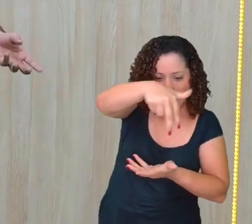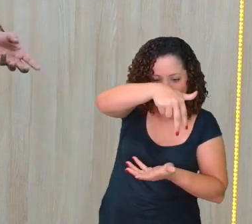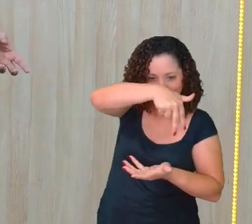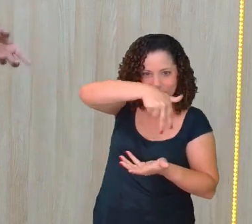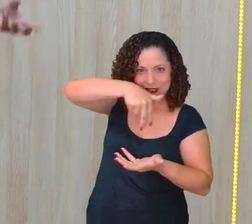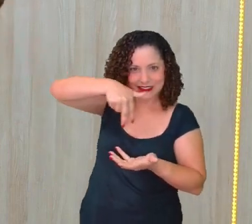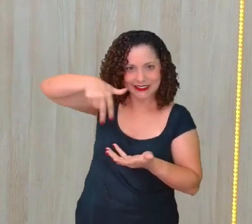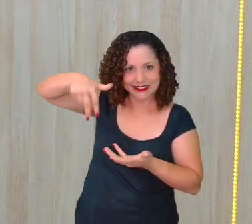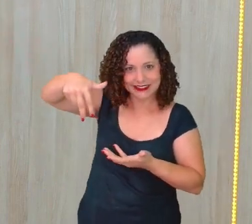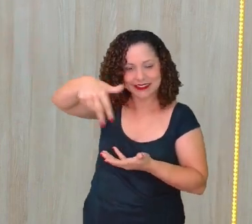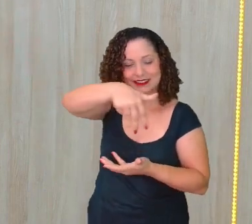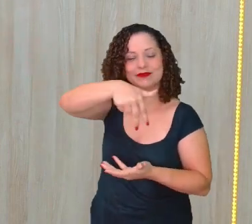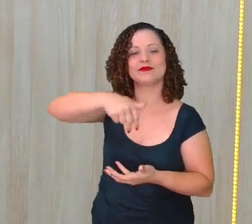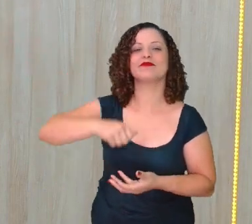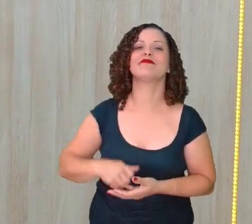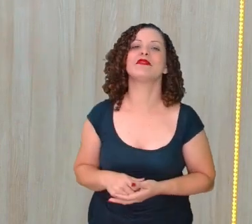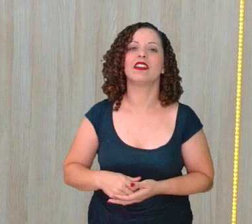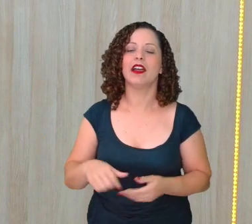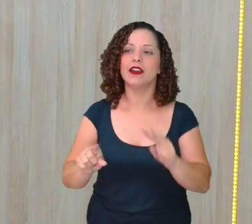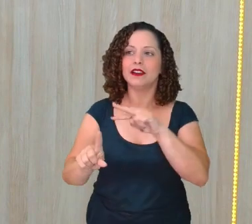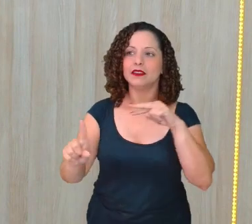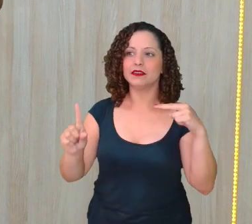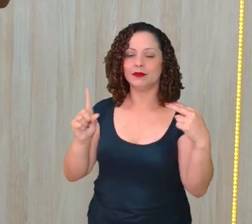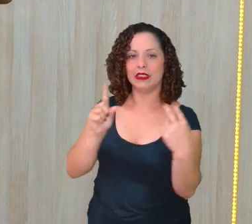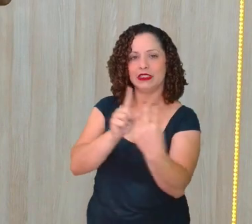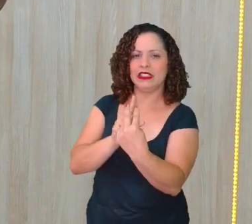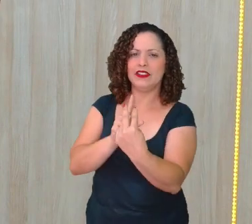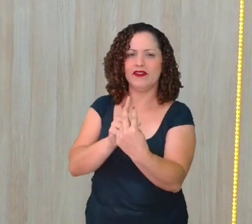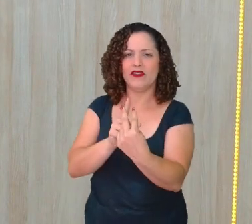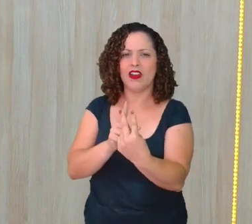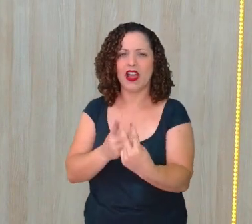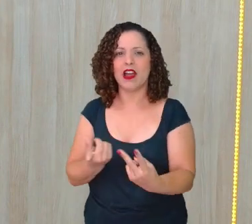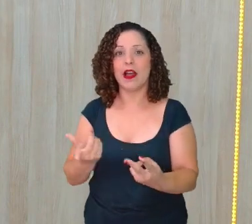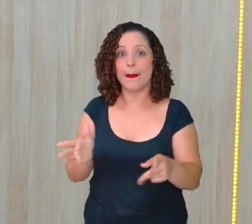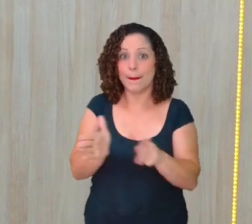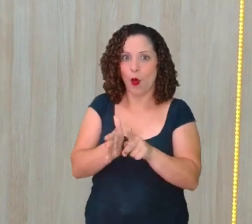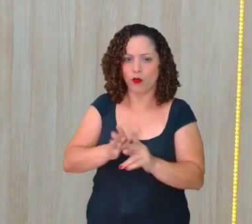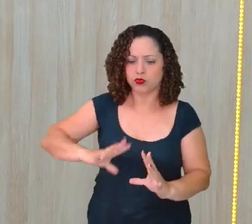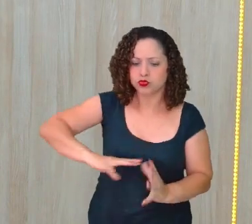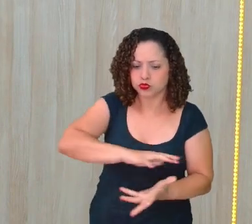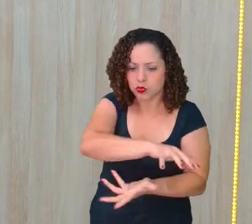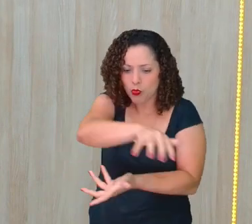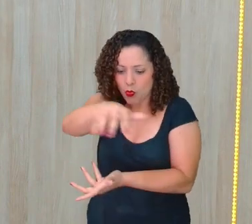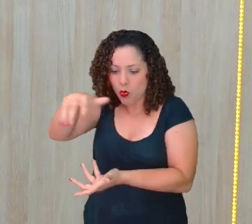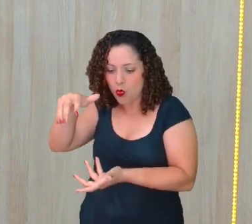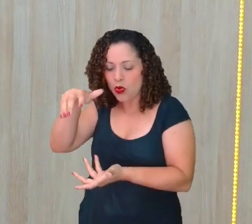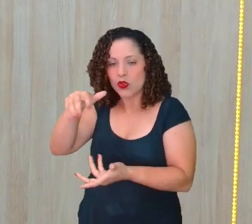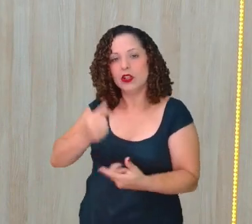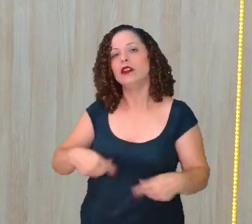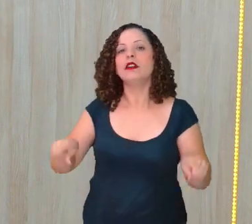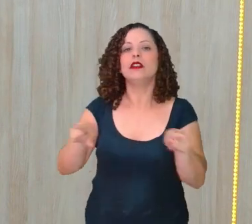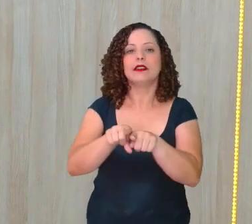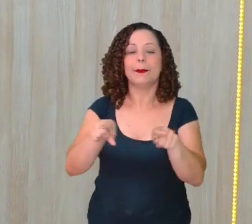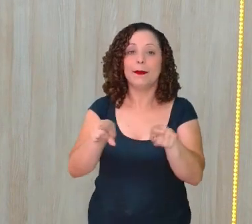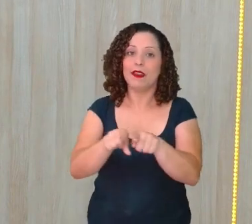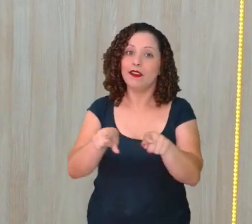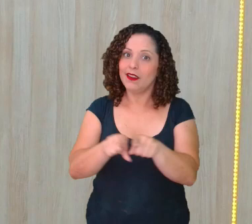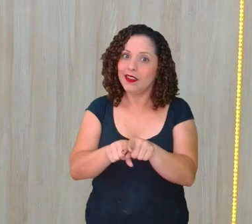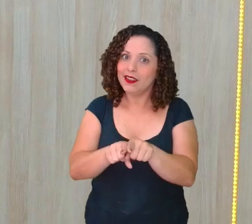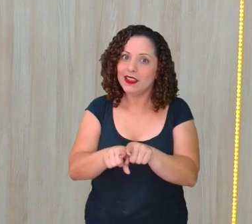espaços, desde uma perspectiva mais global até aquela perspectiva